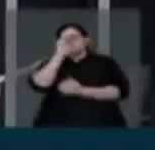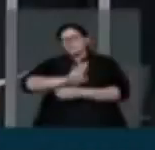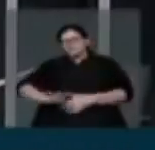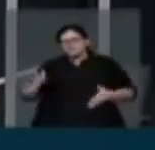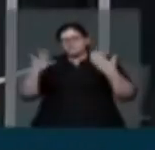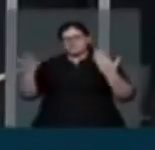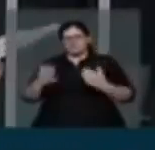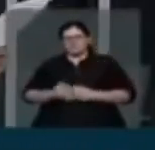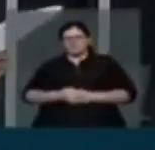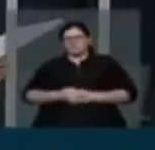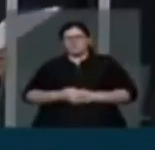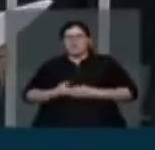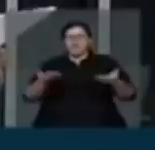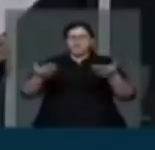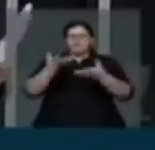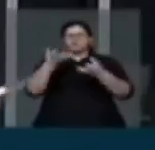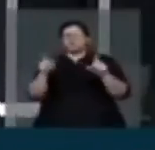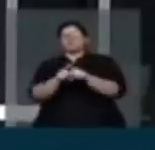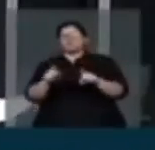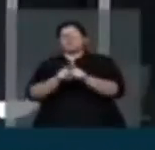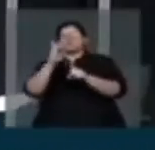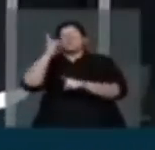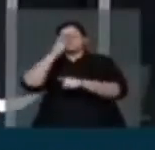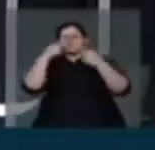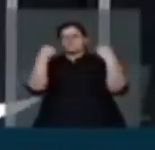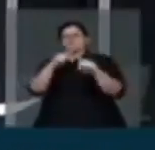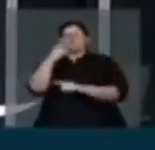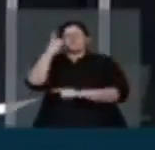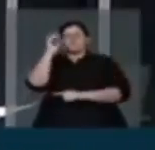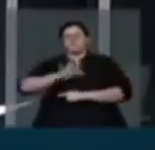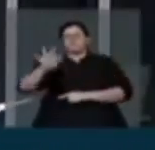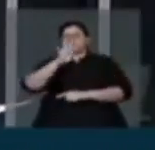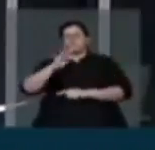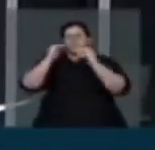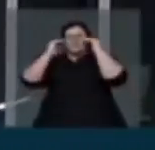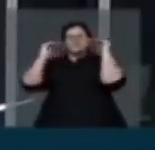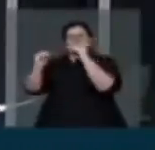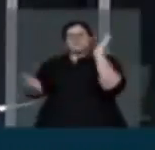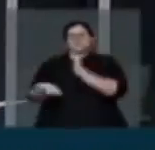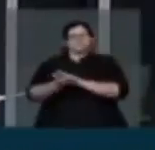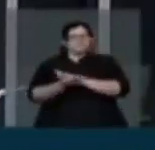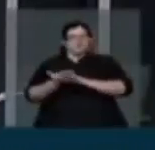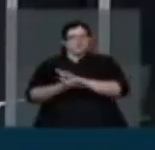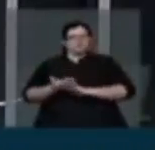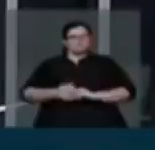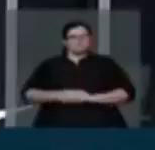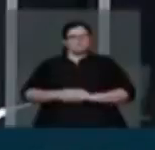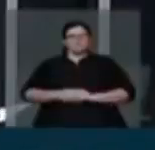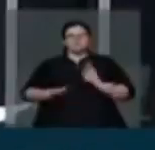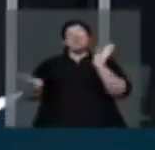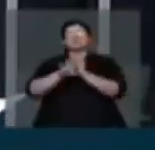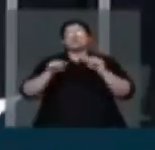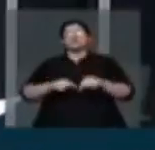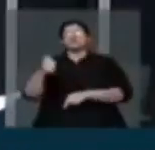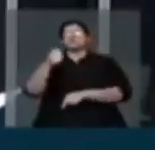não bastasse, agora agredir os deputados federais que aqui estão. Enquanto ele chegou com 13 mil votos